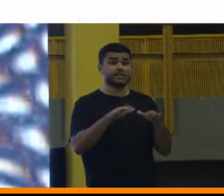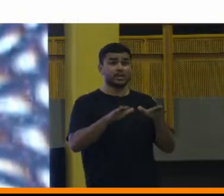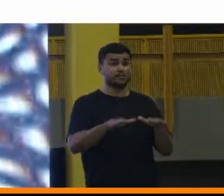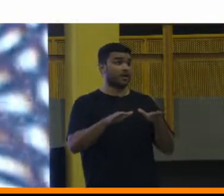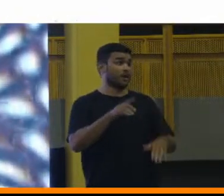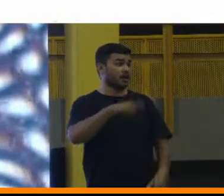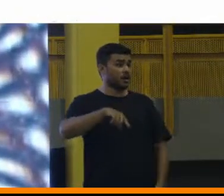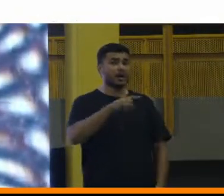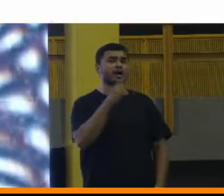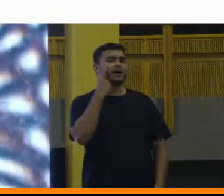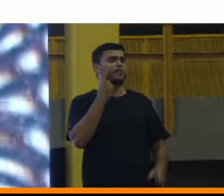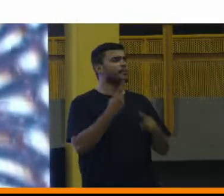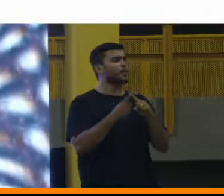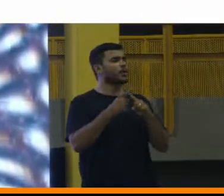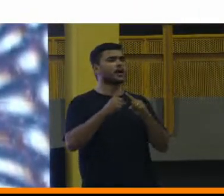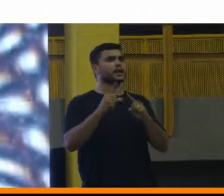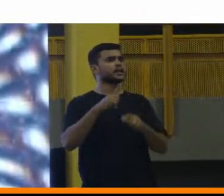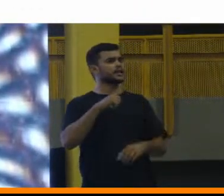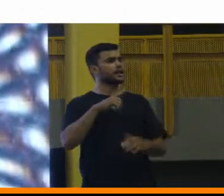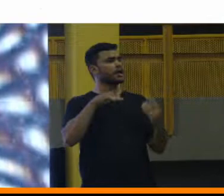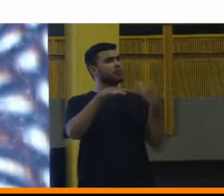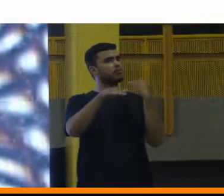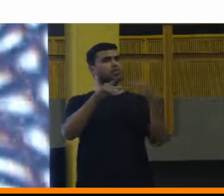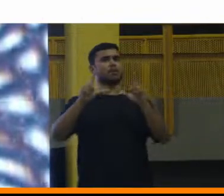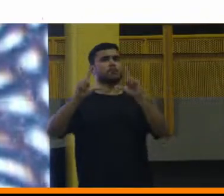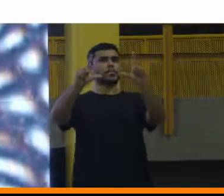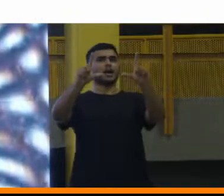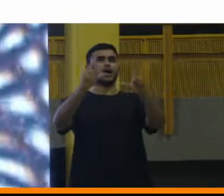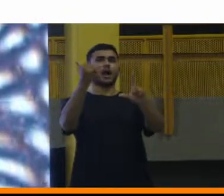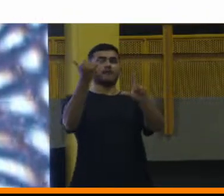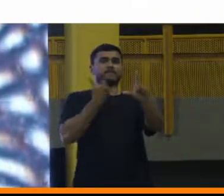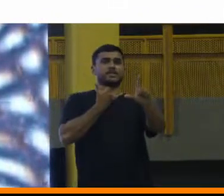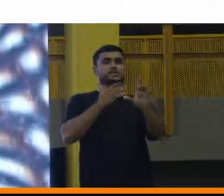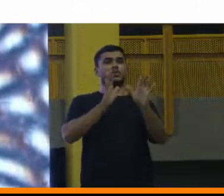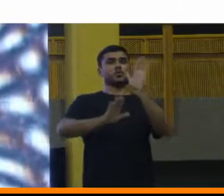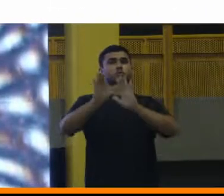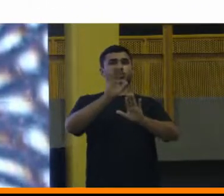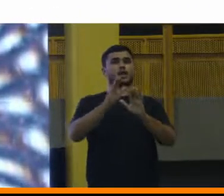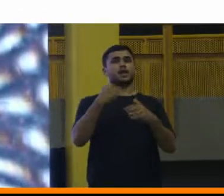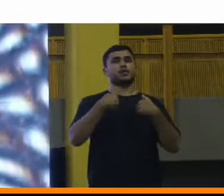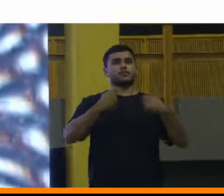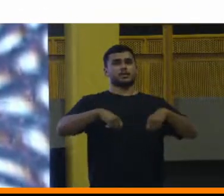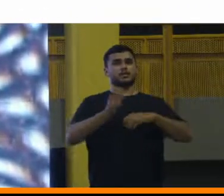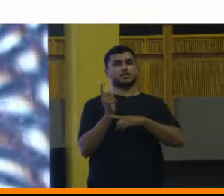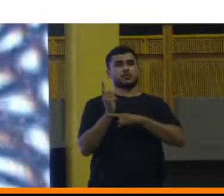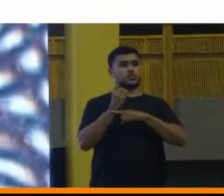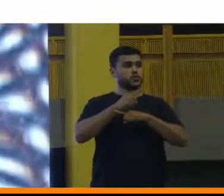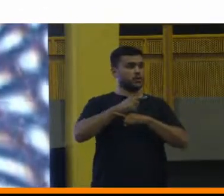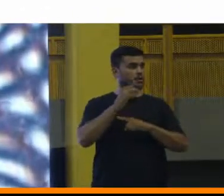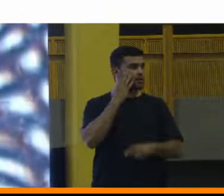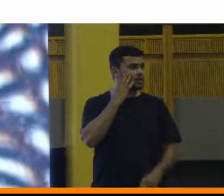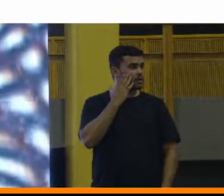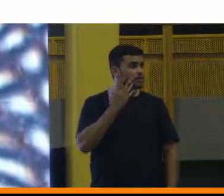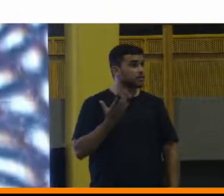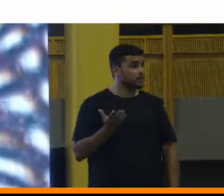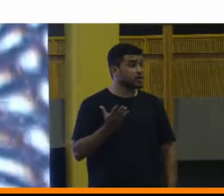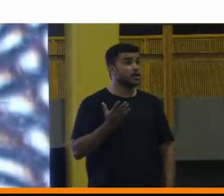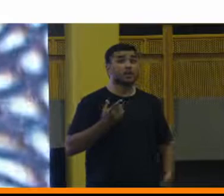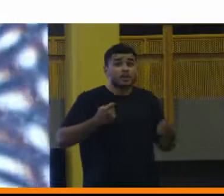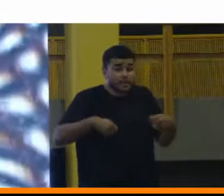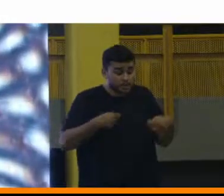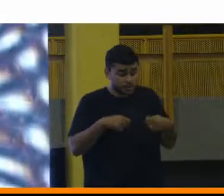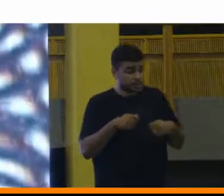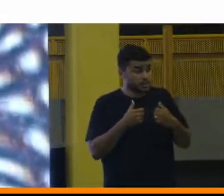velocidade. Por quê? Quanto maior a velocidade que você tiver, de mais aceleração você vai